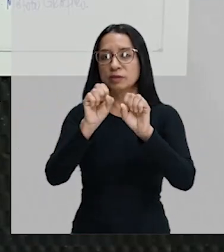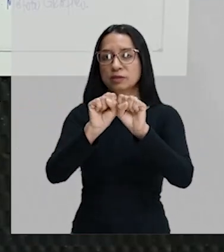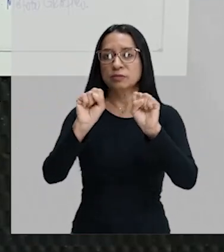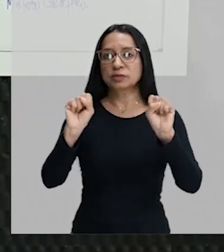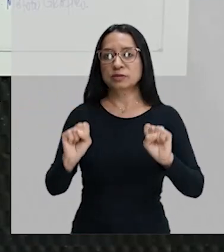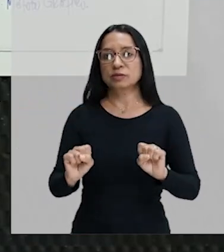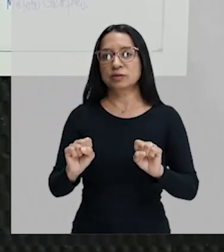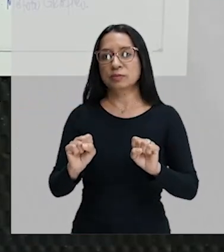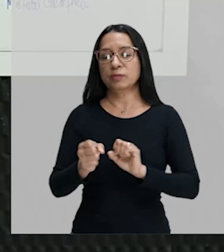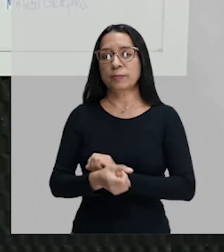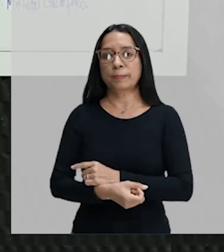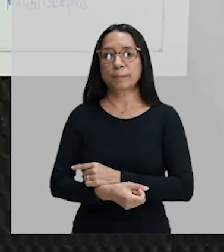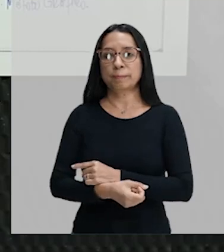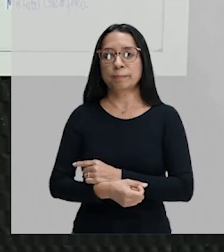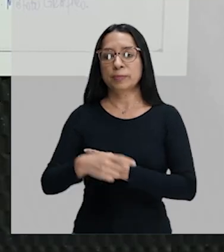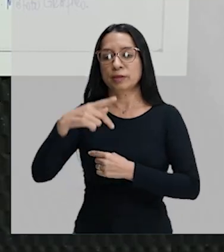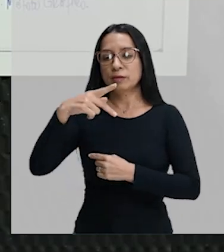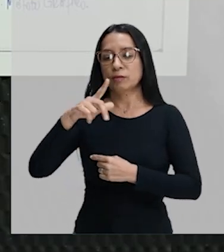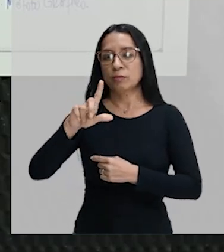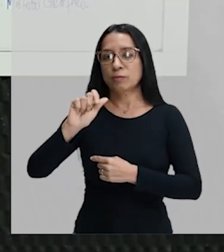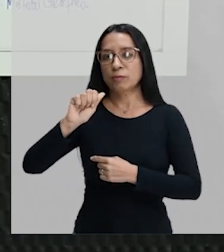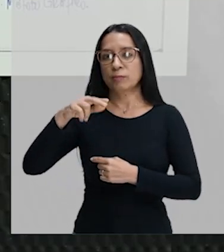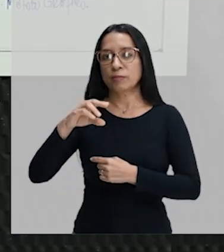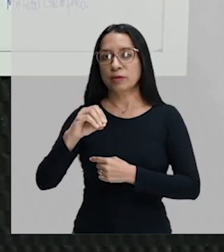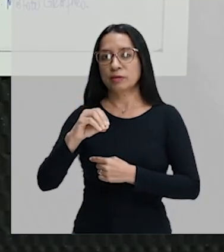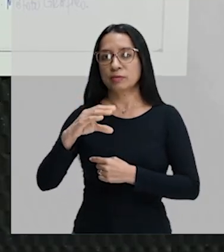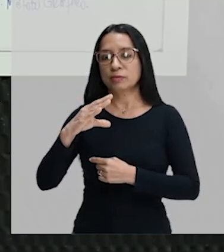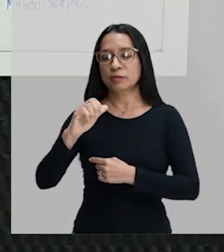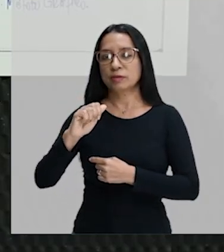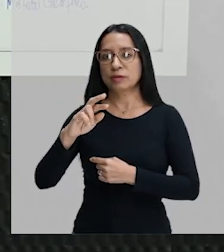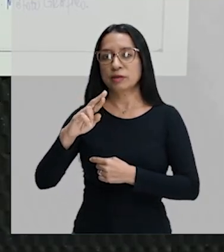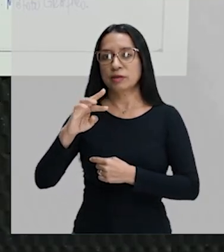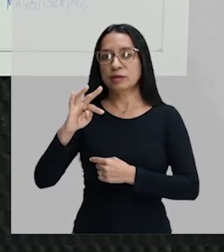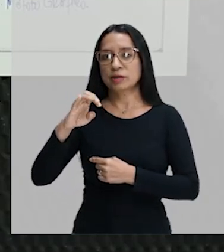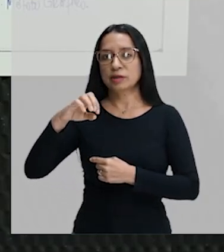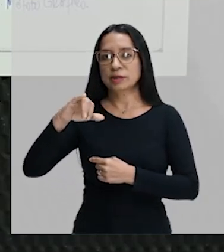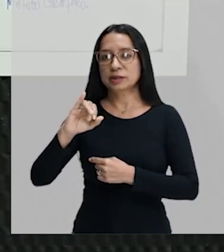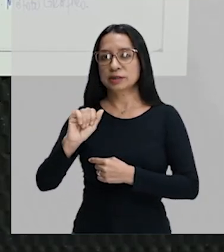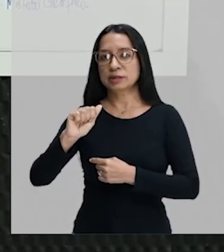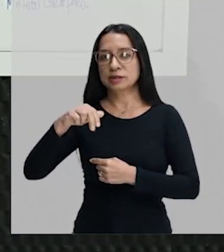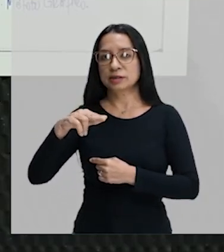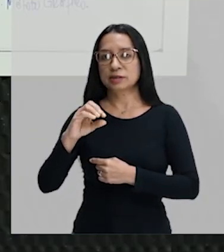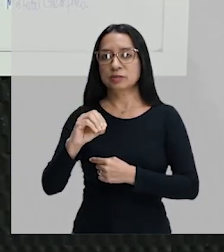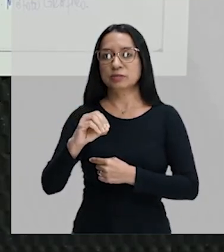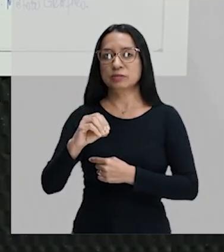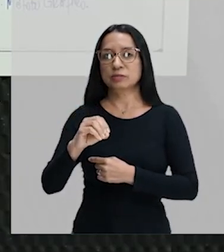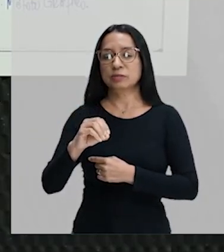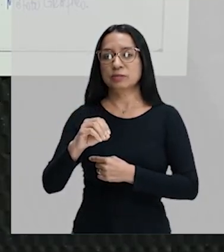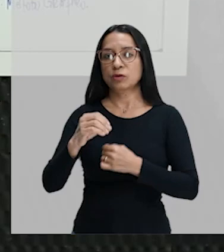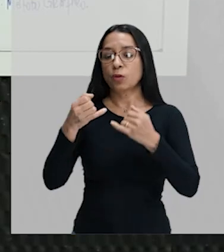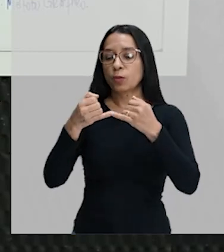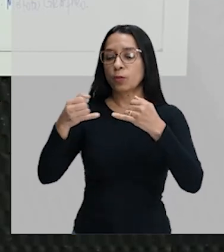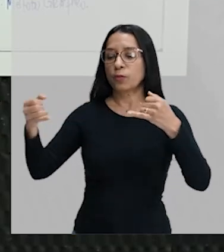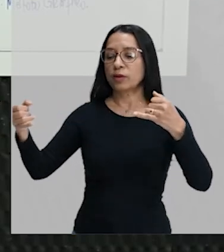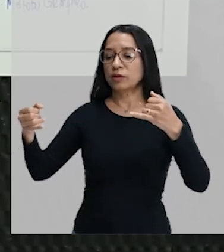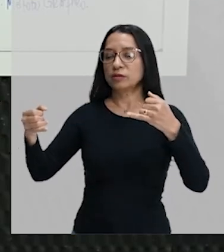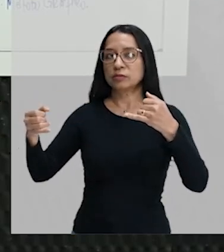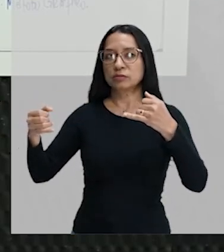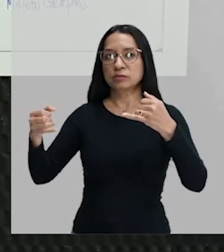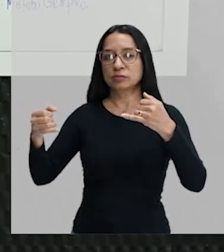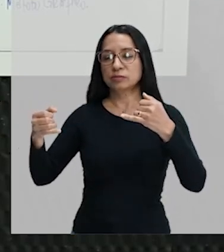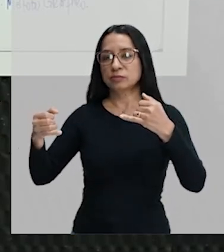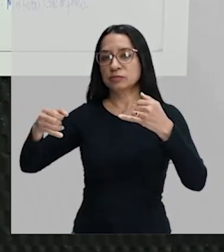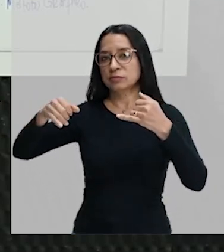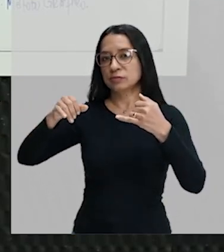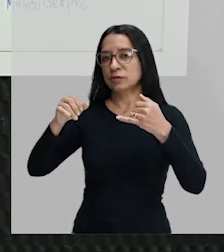Isso aqui é possível se fazer. Tá? Você sabe que esse eixo aqui são os valores de x e que esse outro eixo